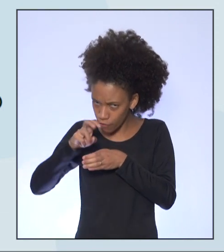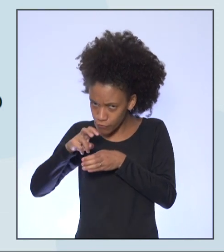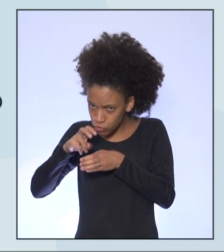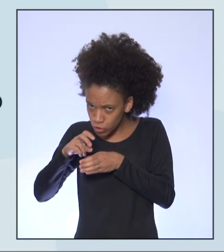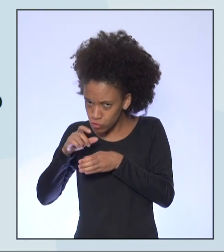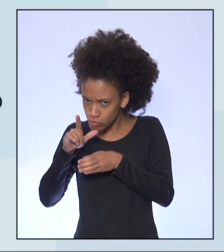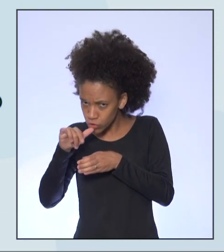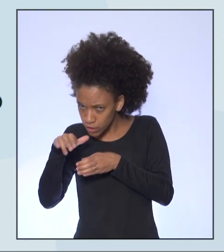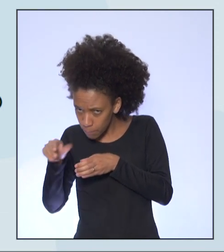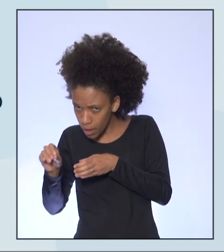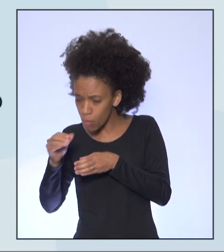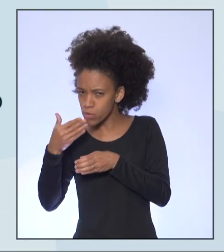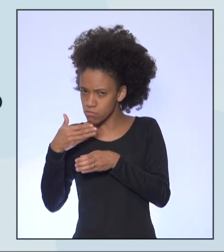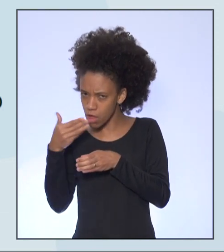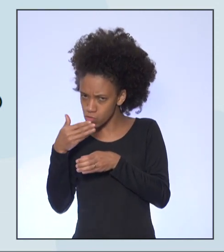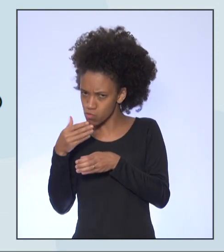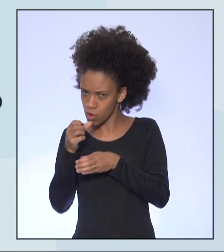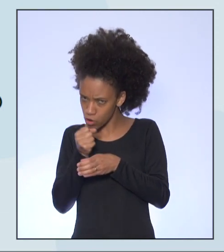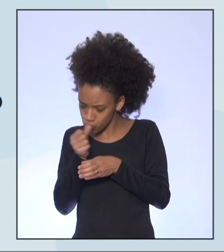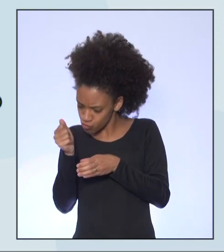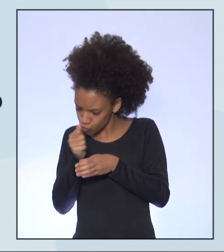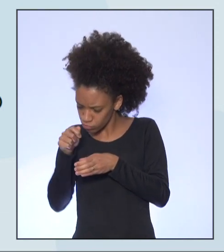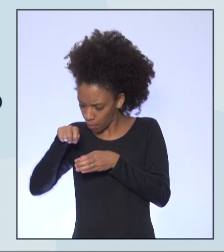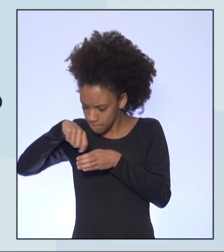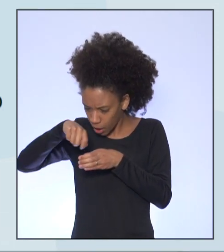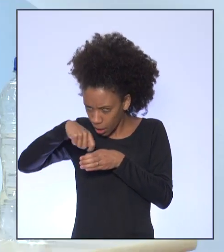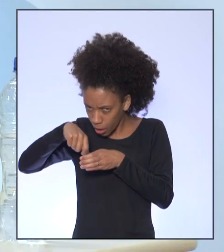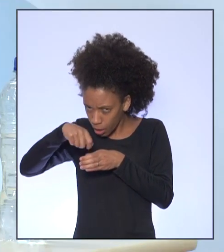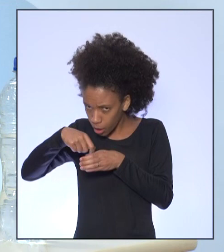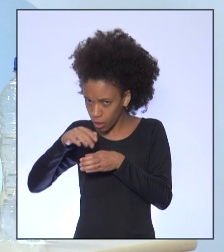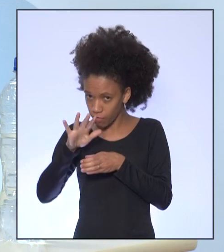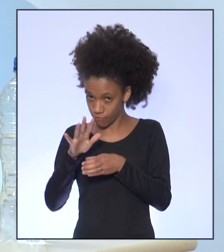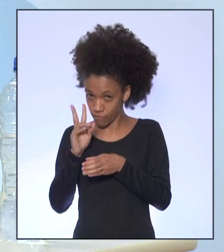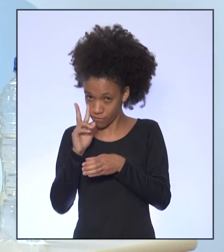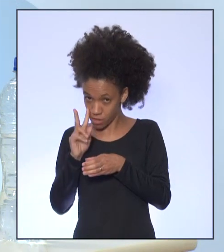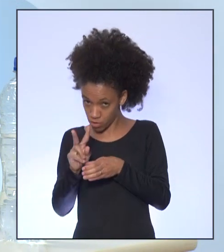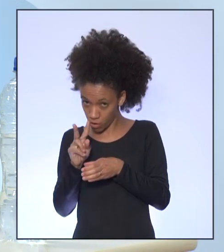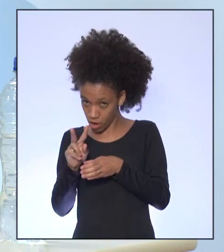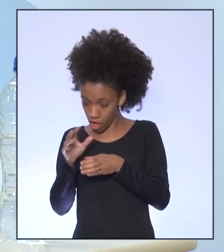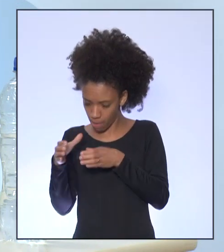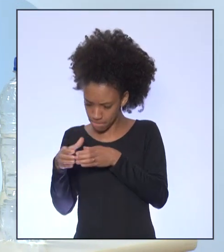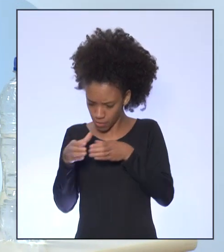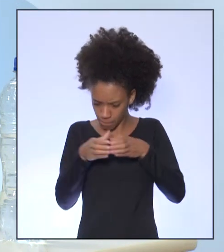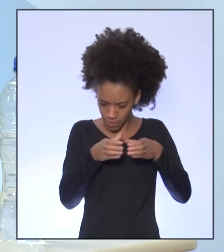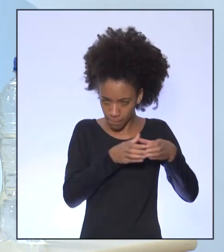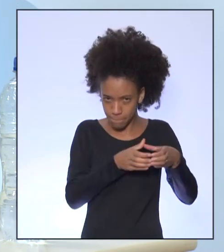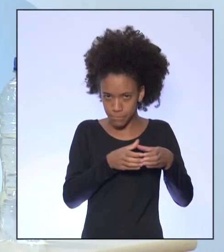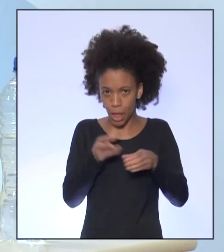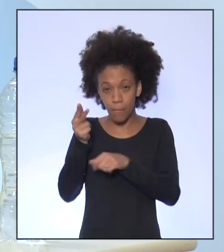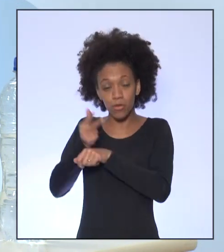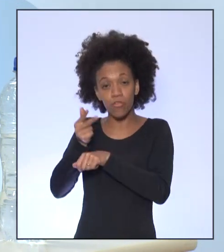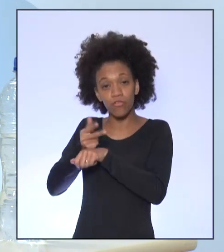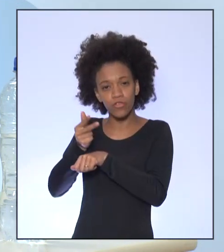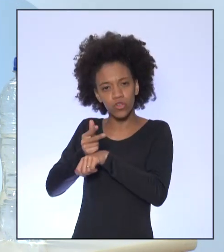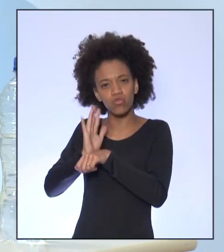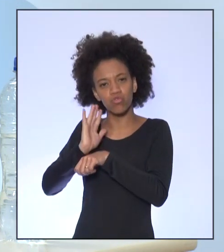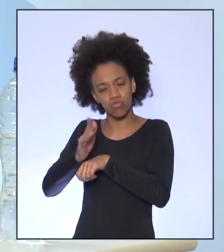limão e açúcar. Então, esse é nosso experimento. Vocês vão acompanhar esse experimento aí por um vídeo que foi